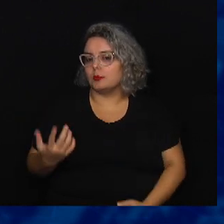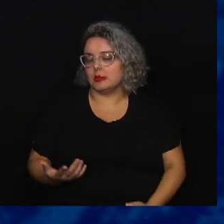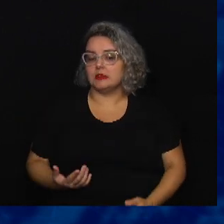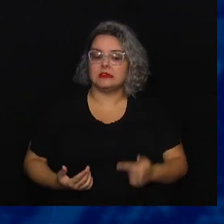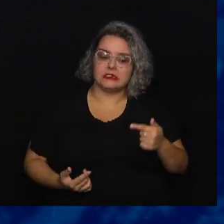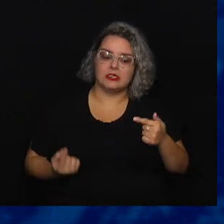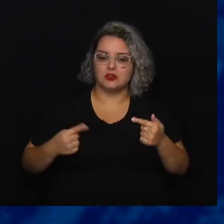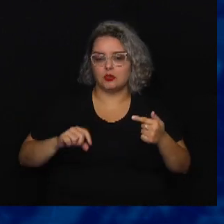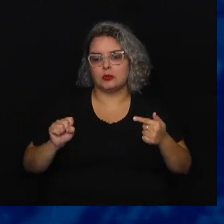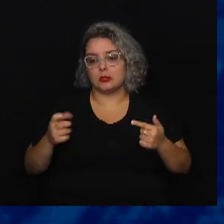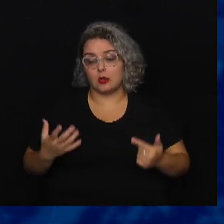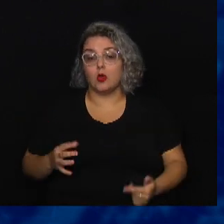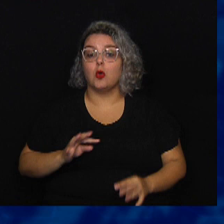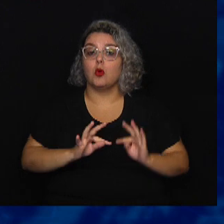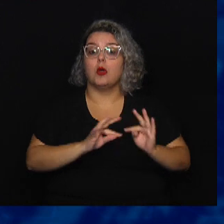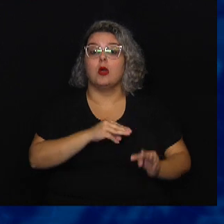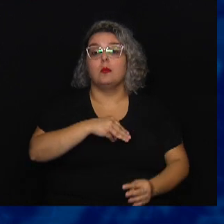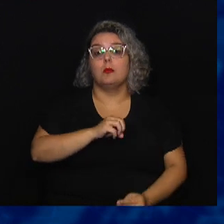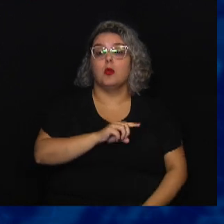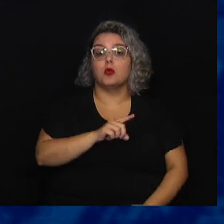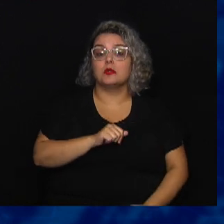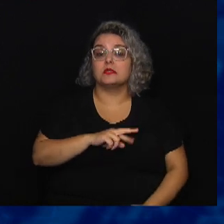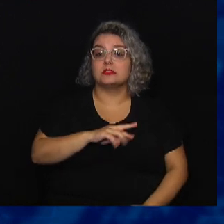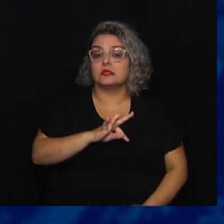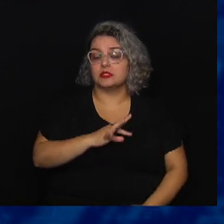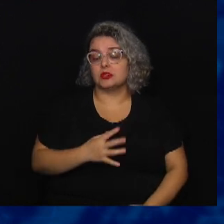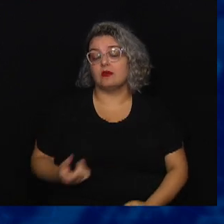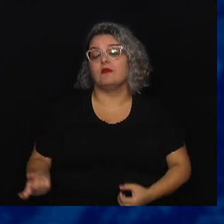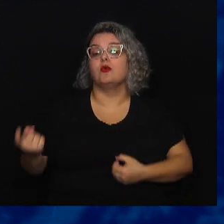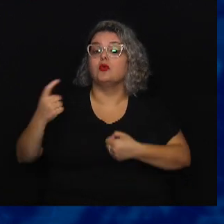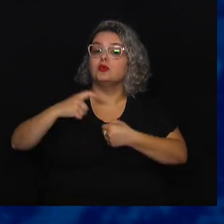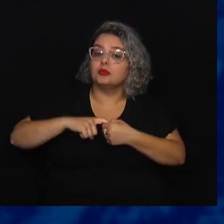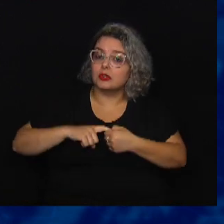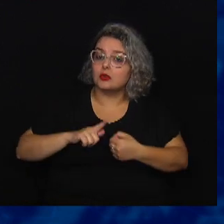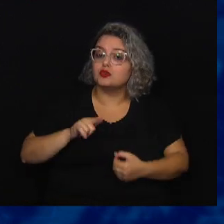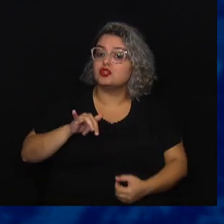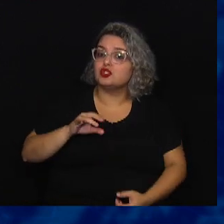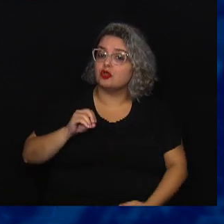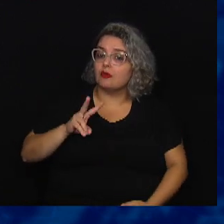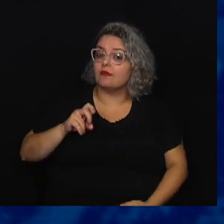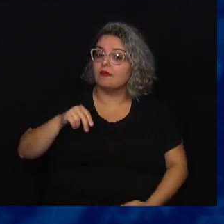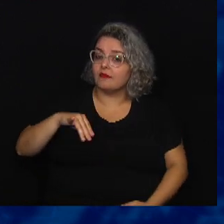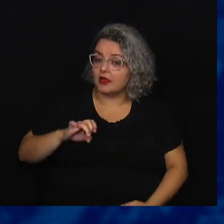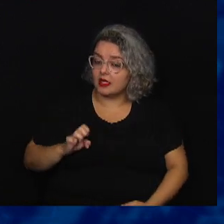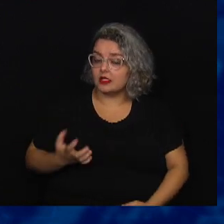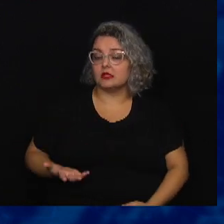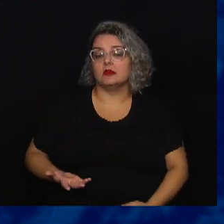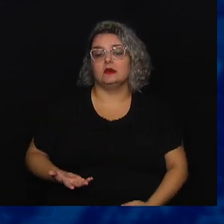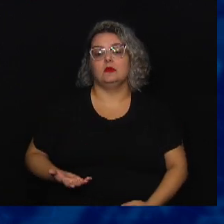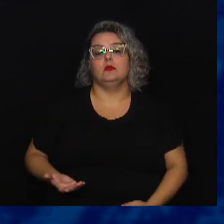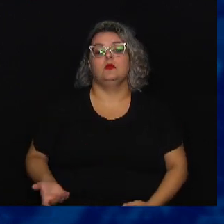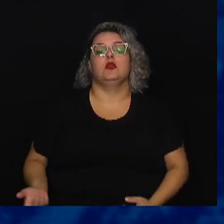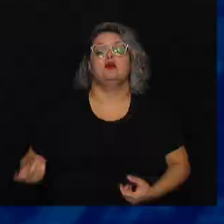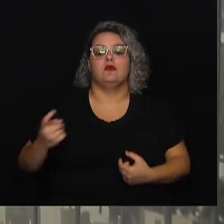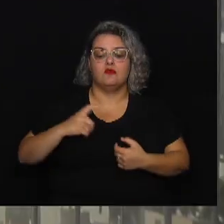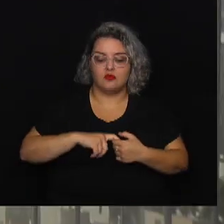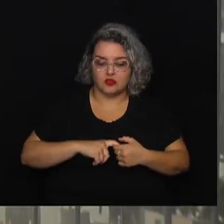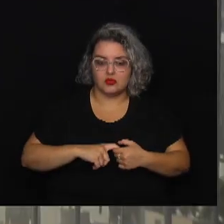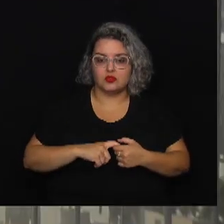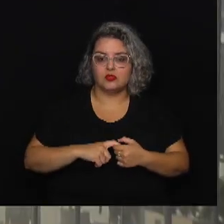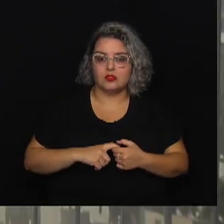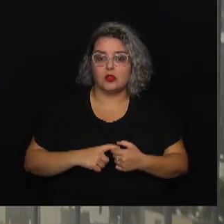técnico Mozart deve promover o retorno do meia Giovanni Augusto, porque ele entrou no decorrer da partida diante